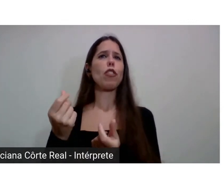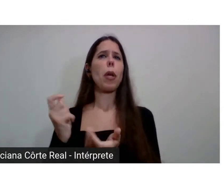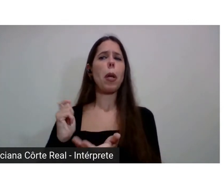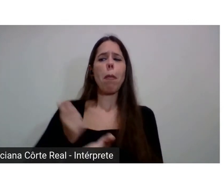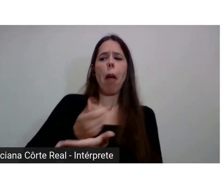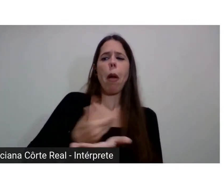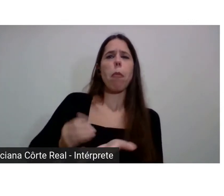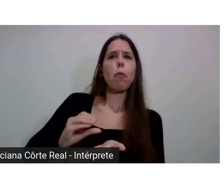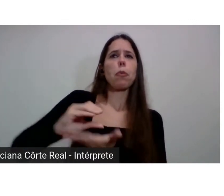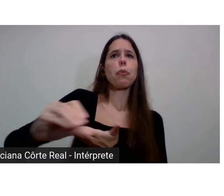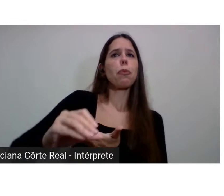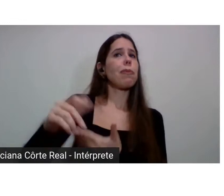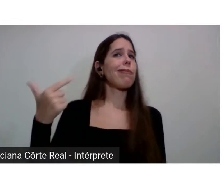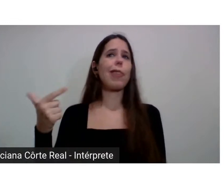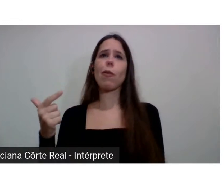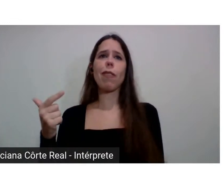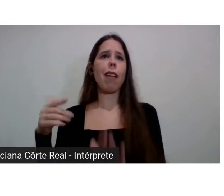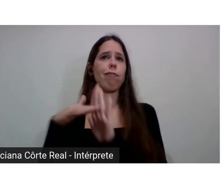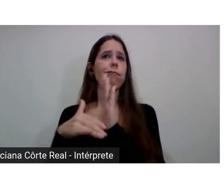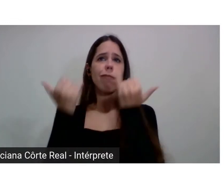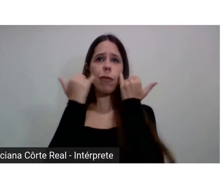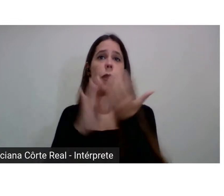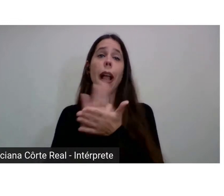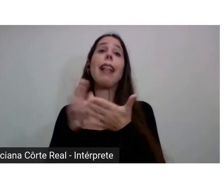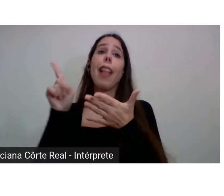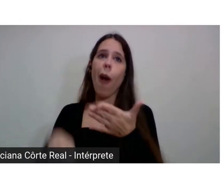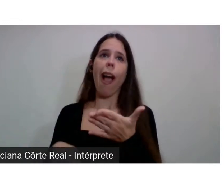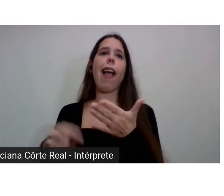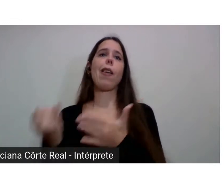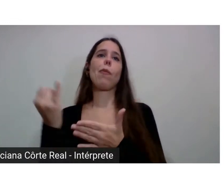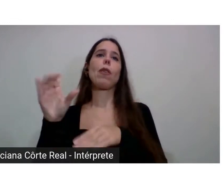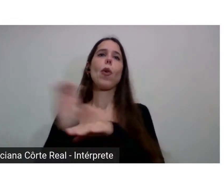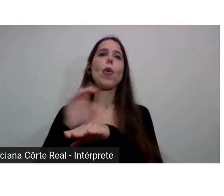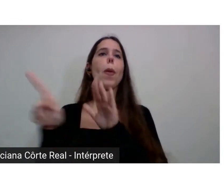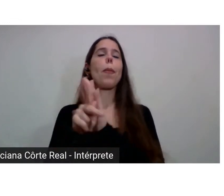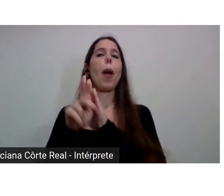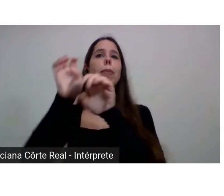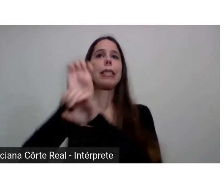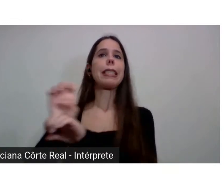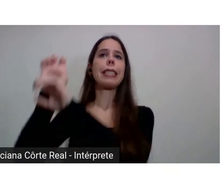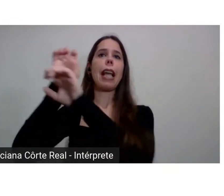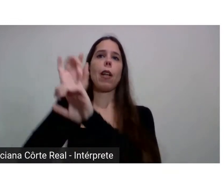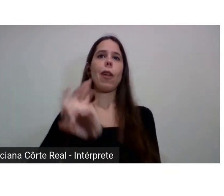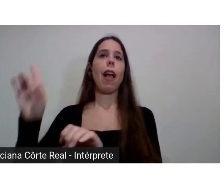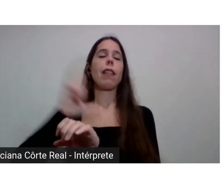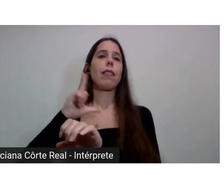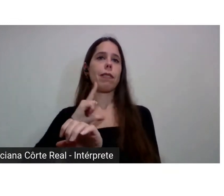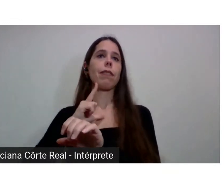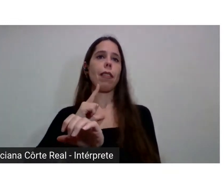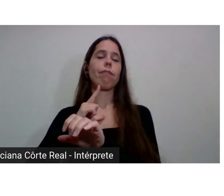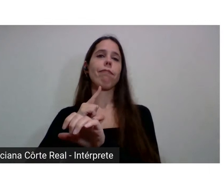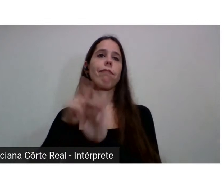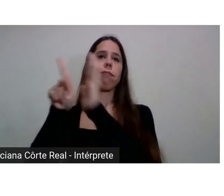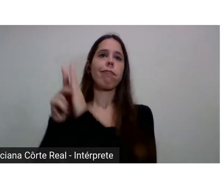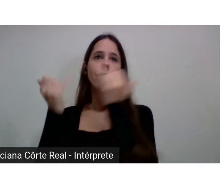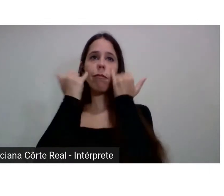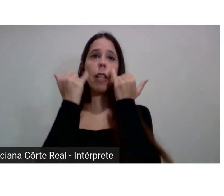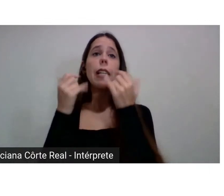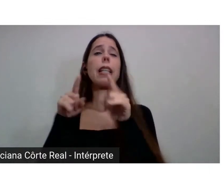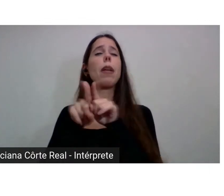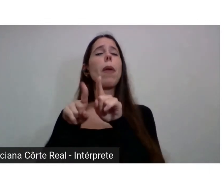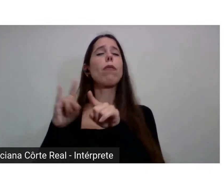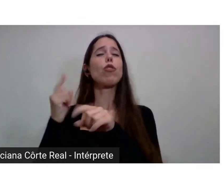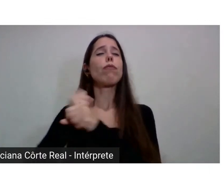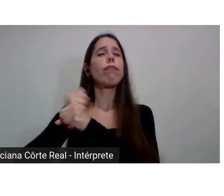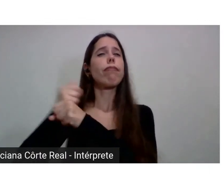cabendo, então, às constituições estaduais. E, ao longo das últimas décadas, os tribunais de justiça têm discutido